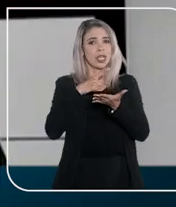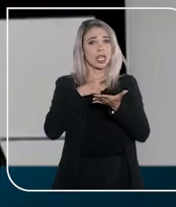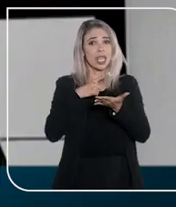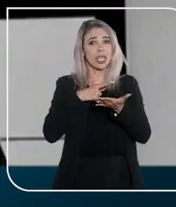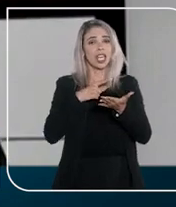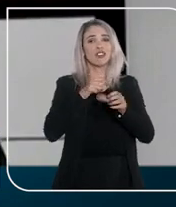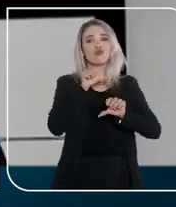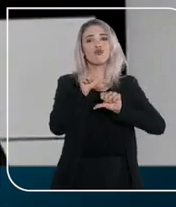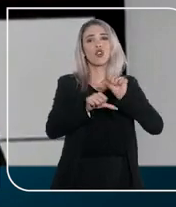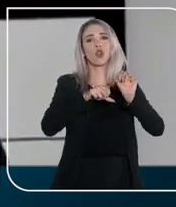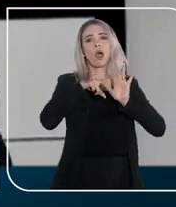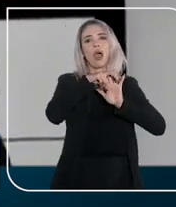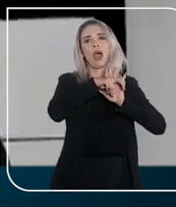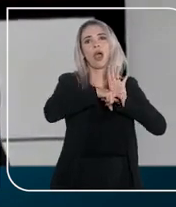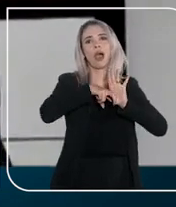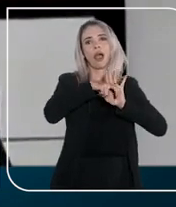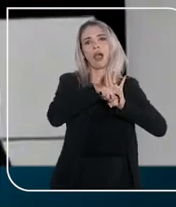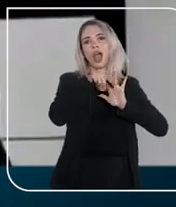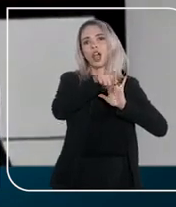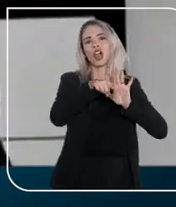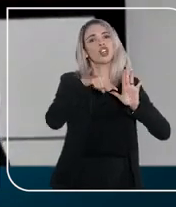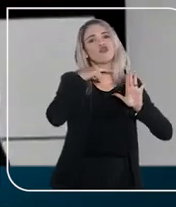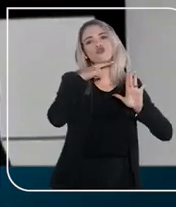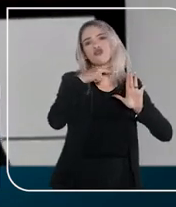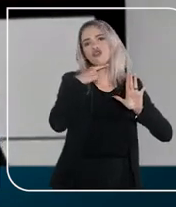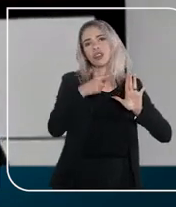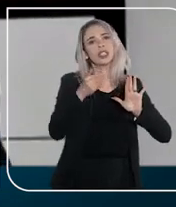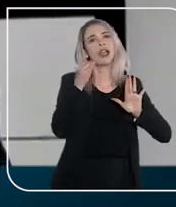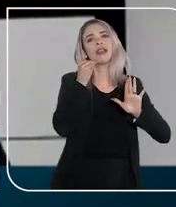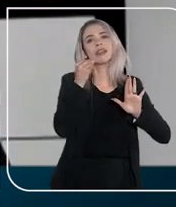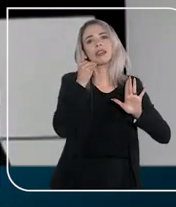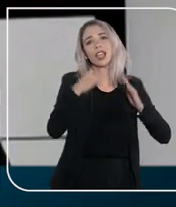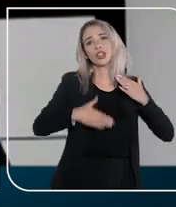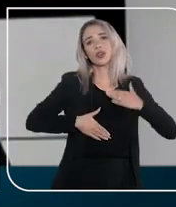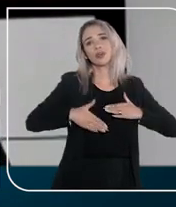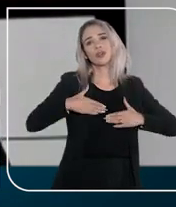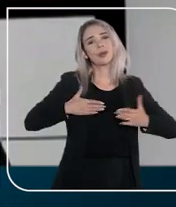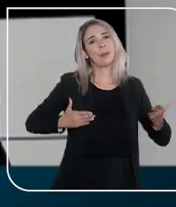paraplégico. E agora ele não conseguia passar no teste de aptidão física.